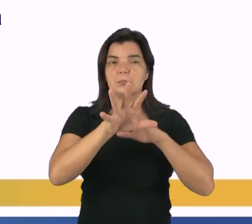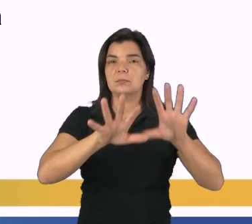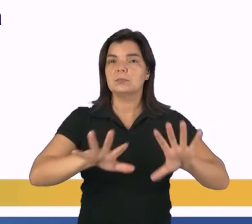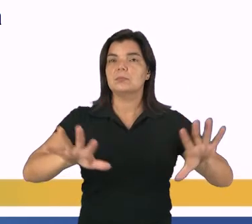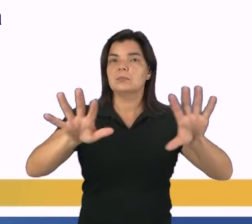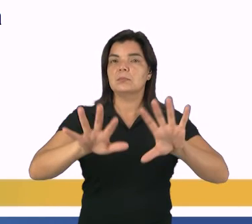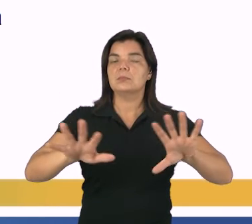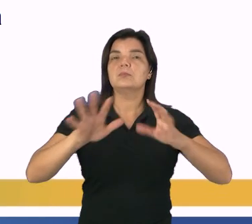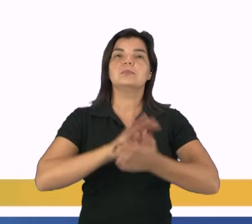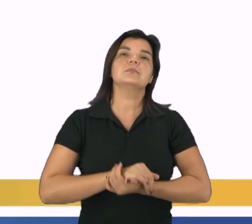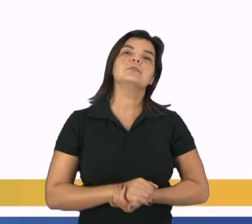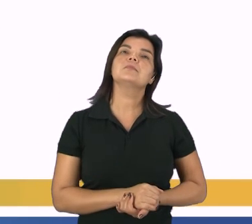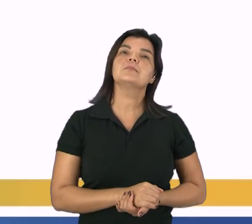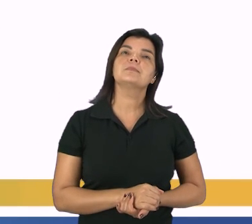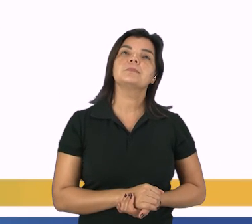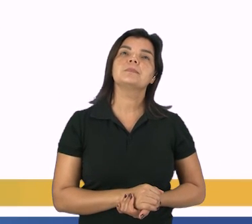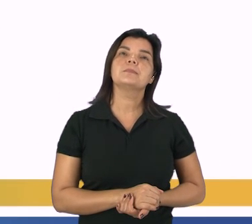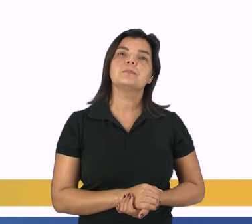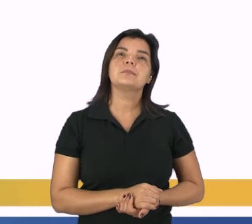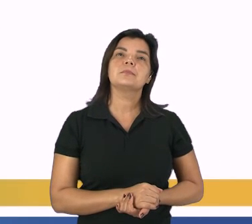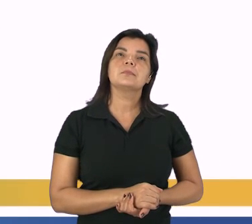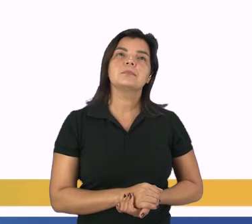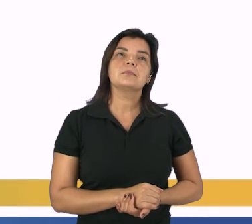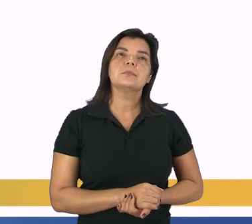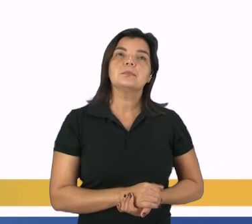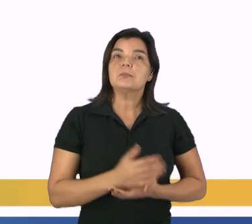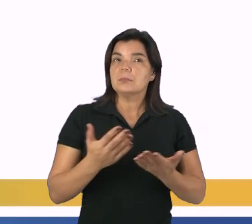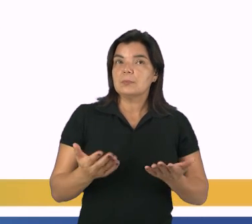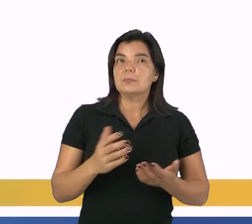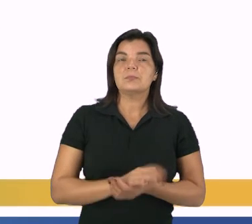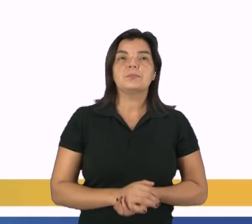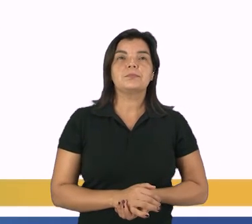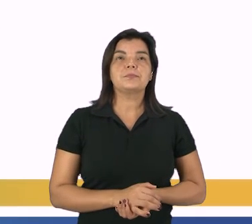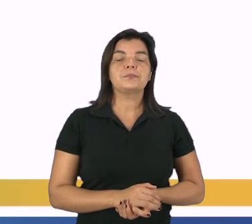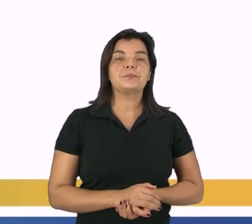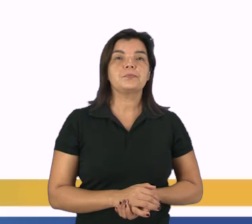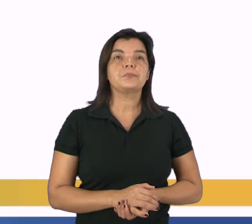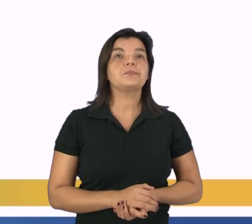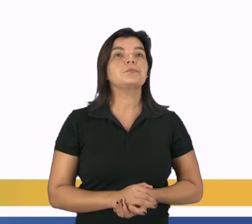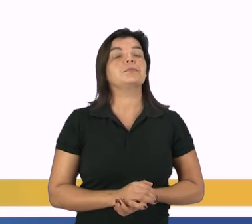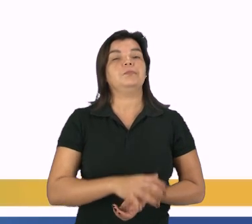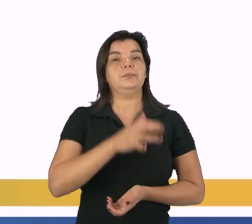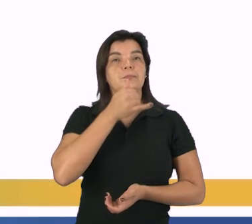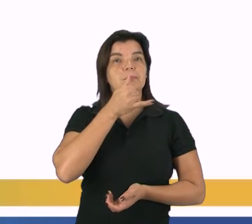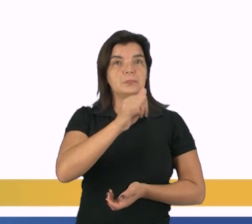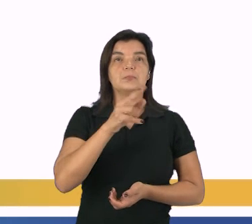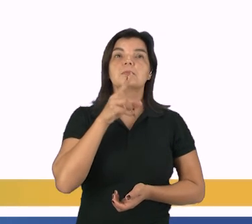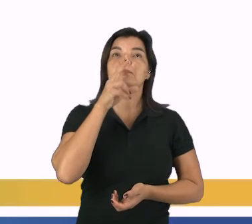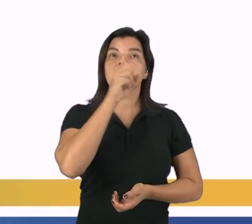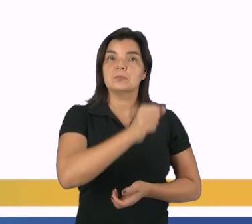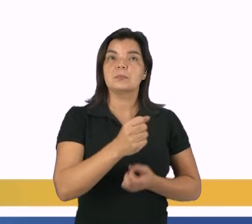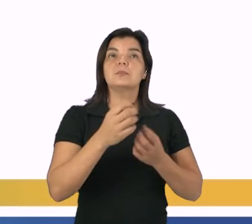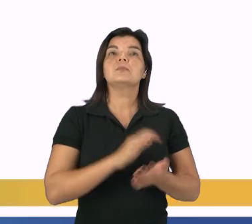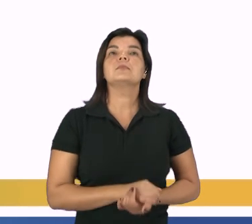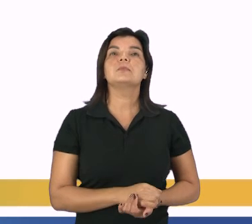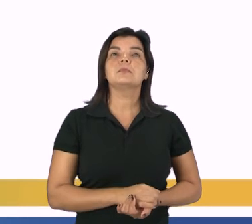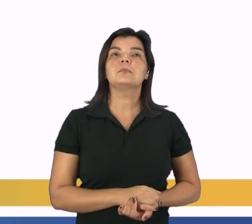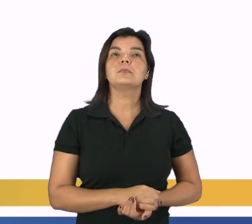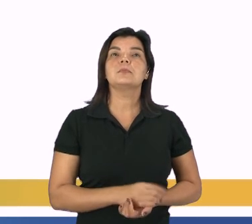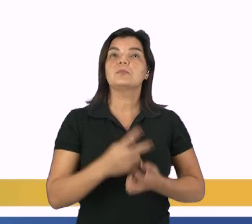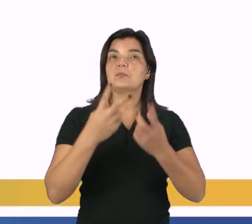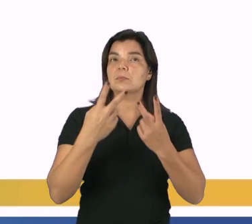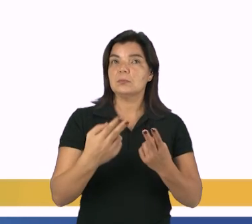ainda equilibraria a força eletrostática, mas apenas se a poeira perdesse massa. D, a gravidade seria